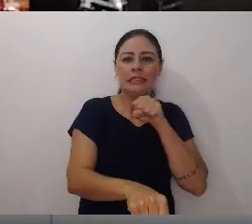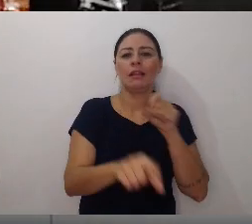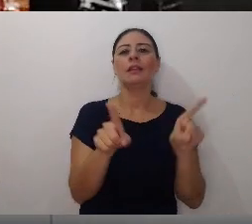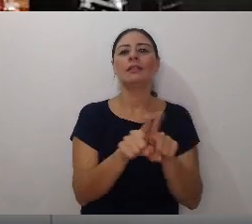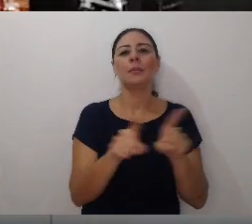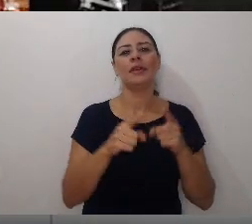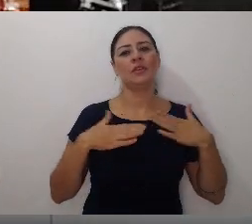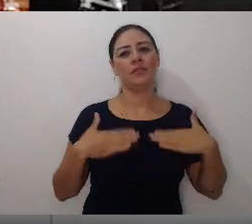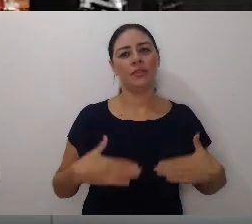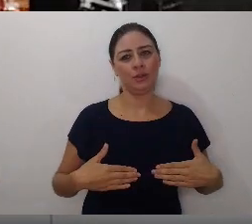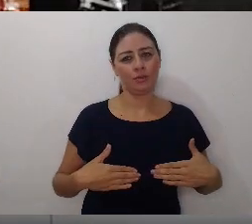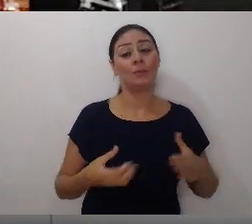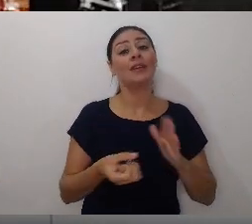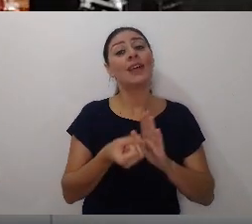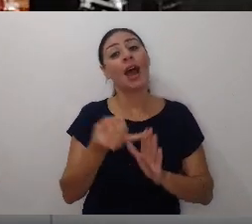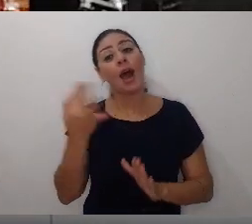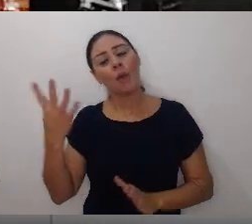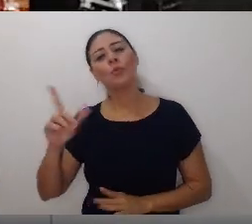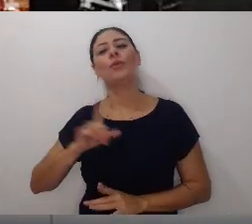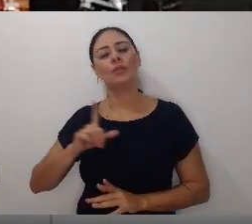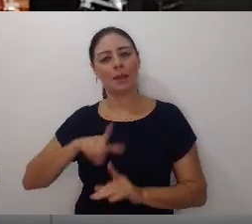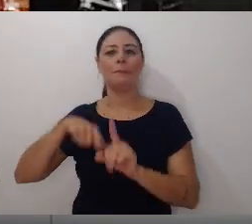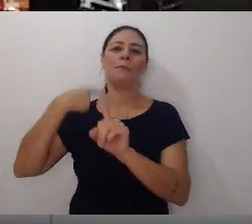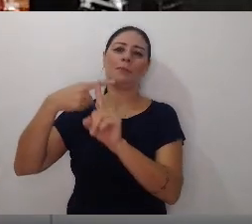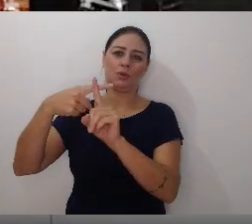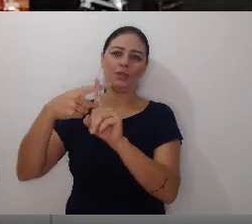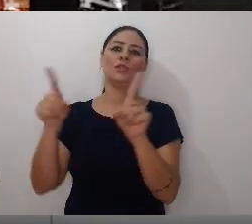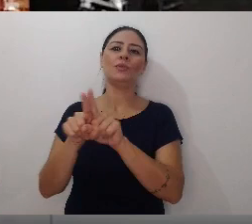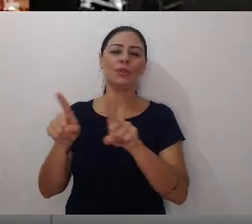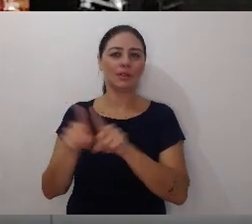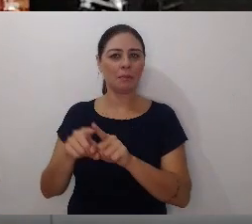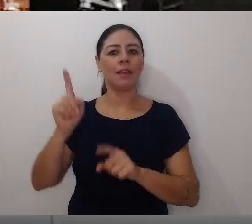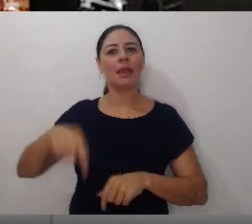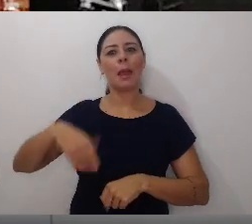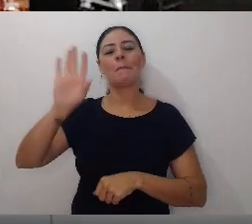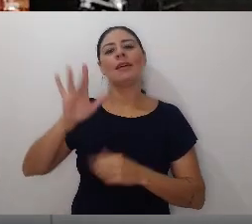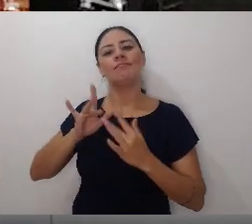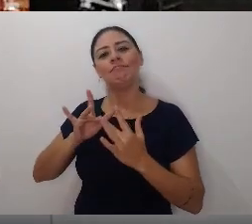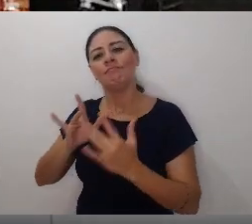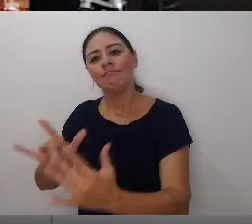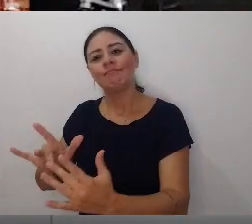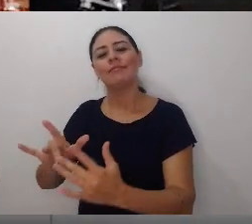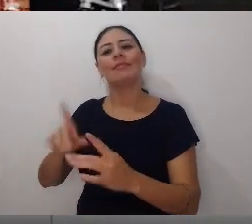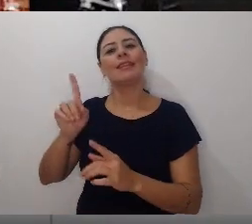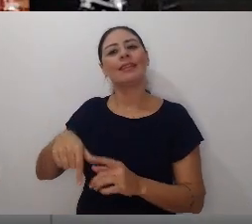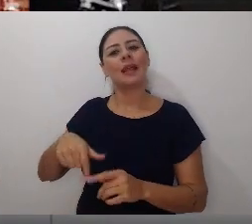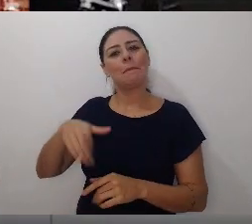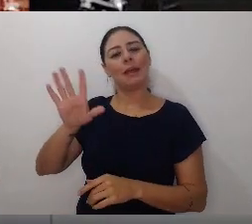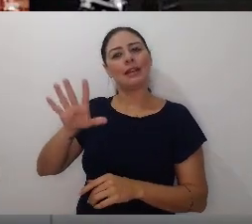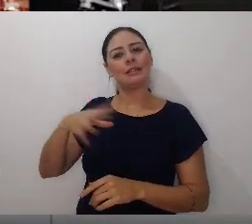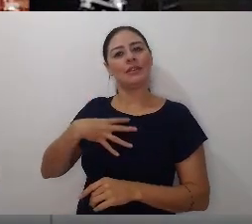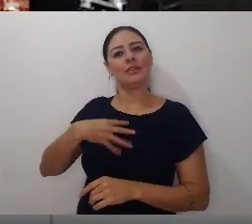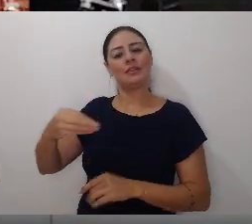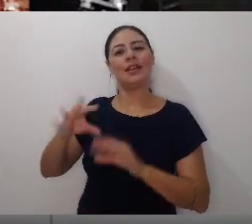a pandemia aumentou os números de abuso sexual e físico, mas também alguns casos foram